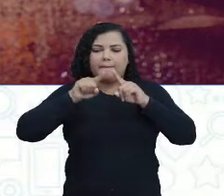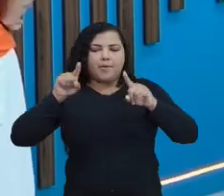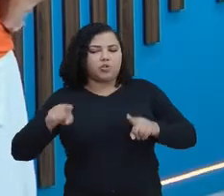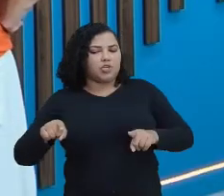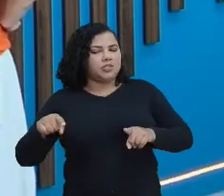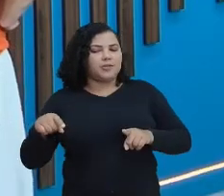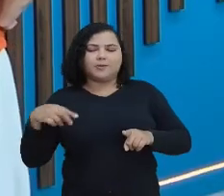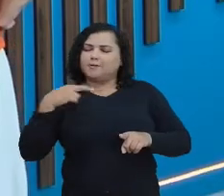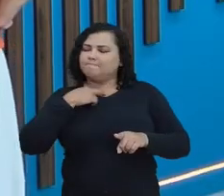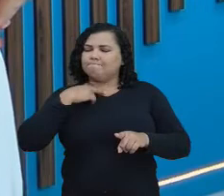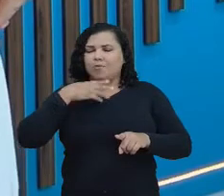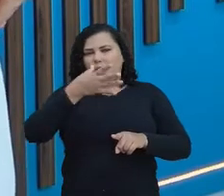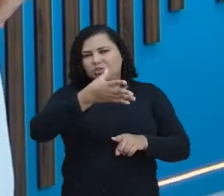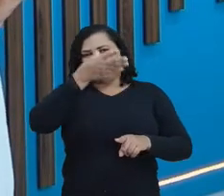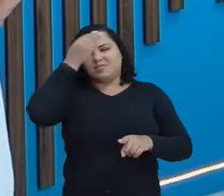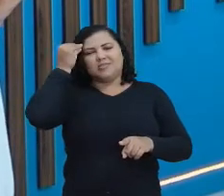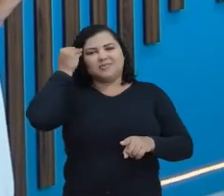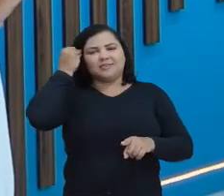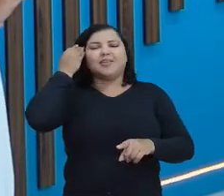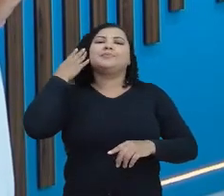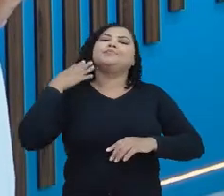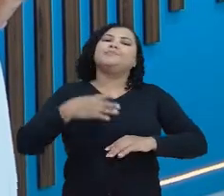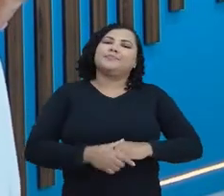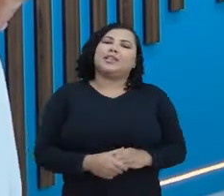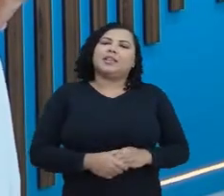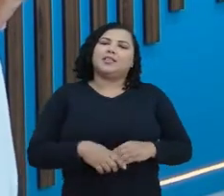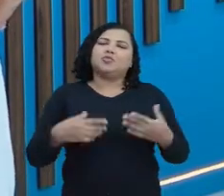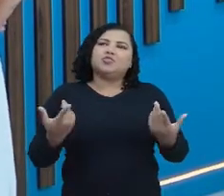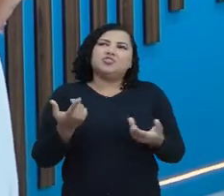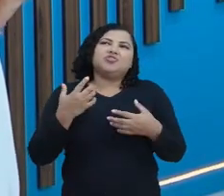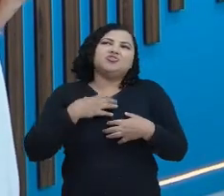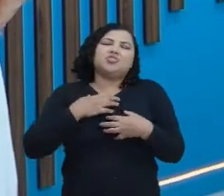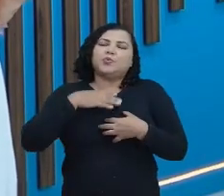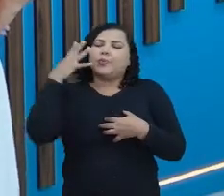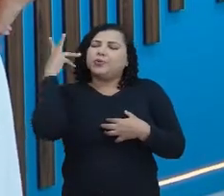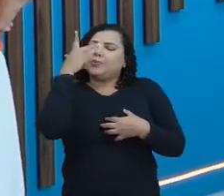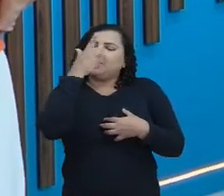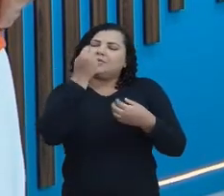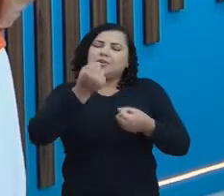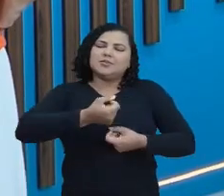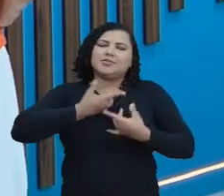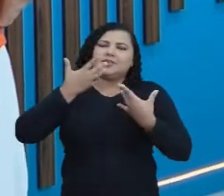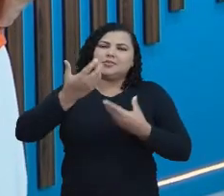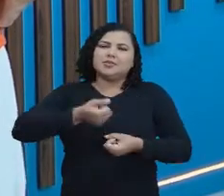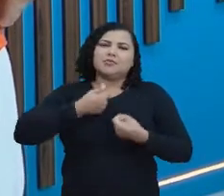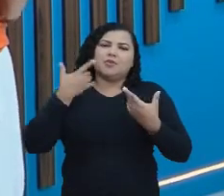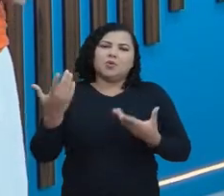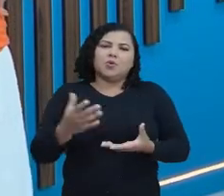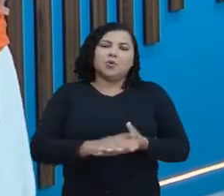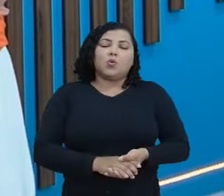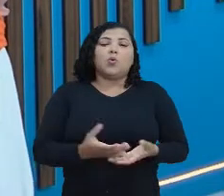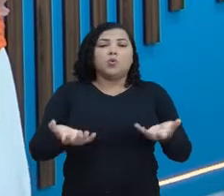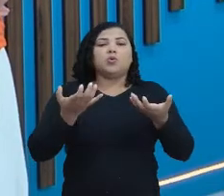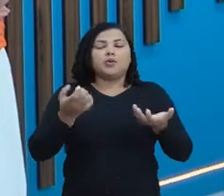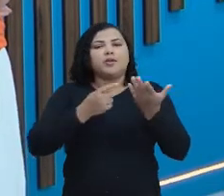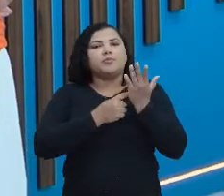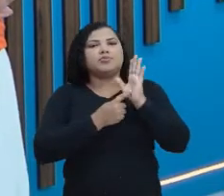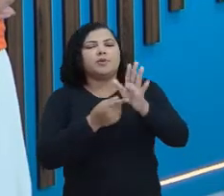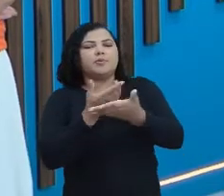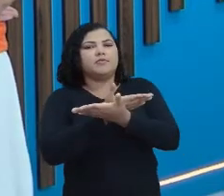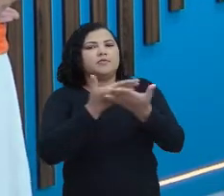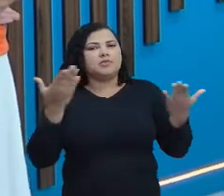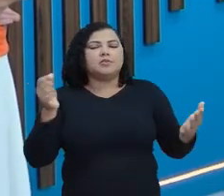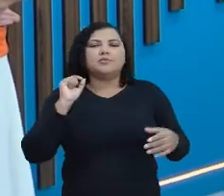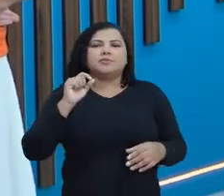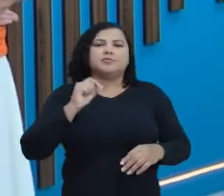esquecidos. Então, de maneira muito bonita e muito poética e muito sensível, o que eu quero trazer aqui para vocês é